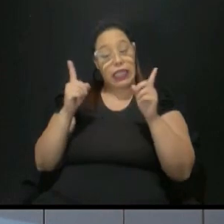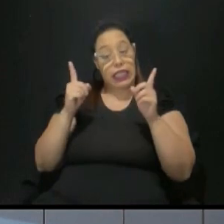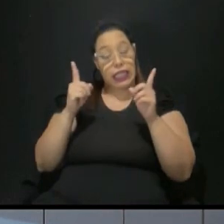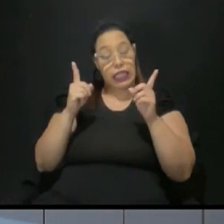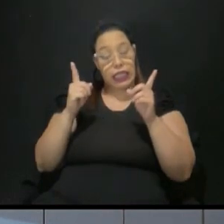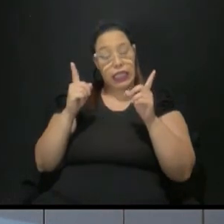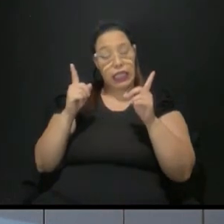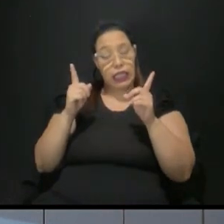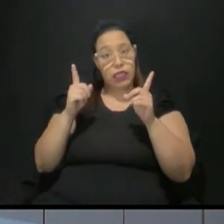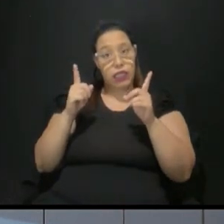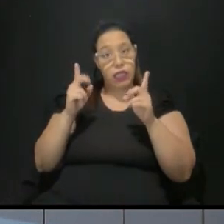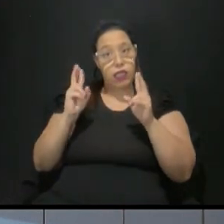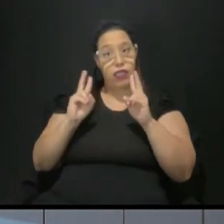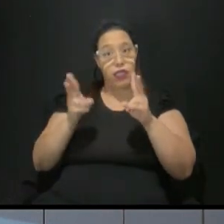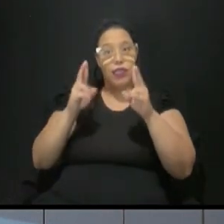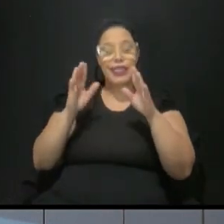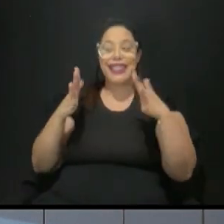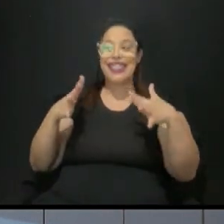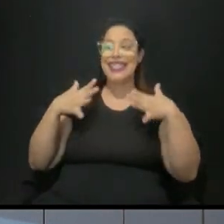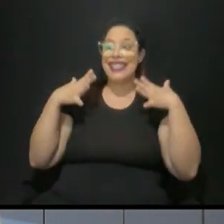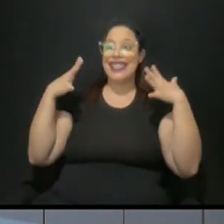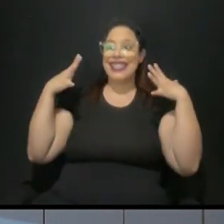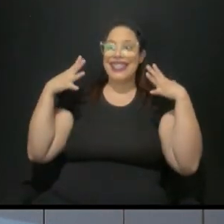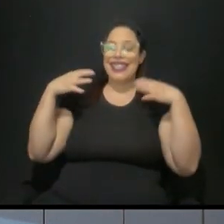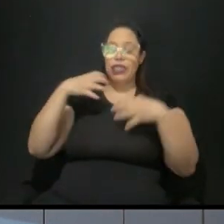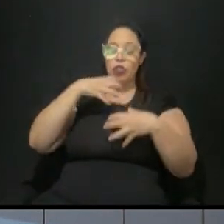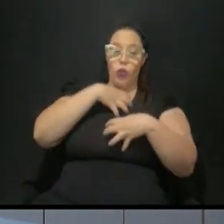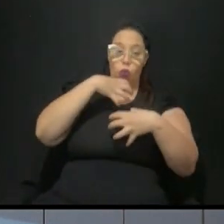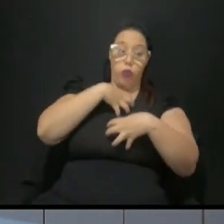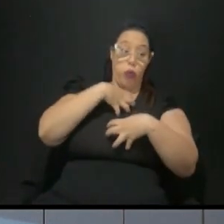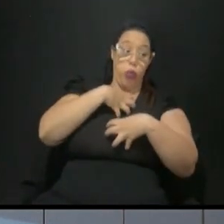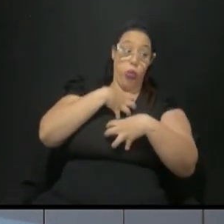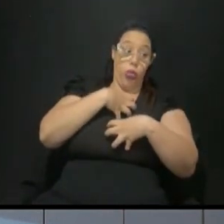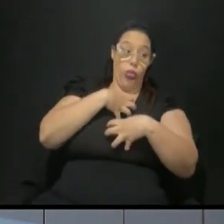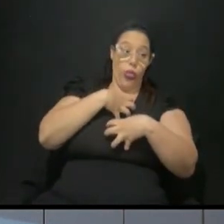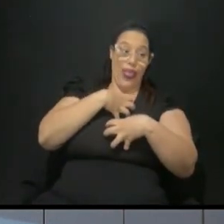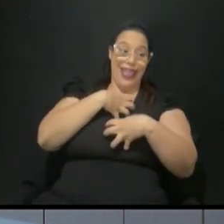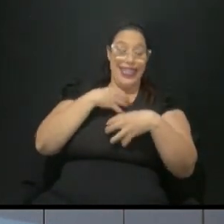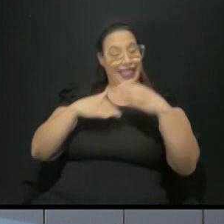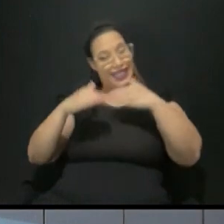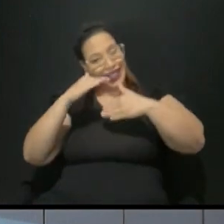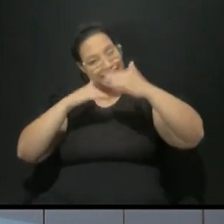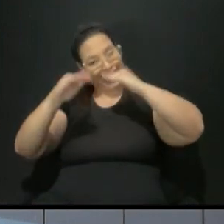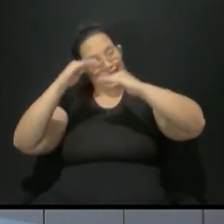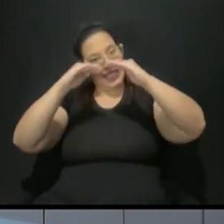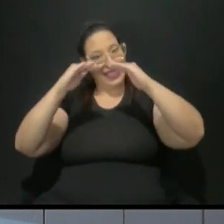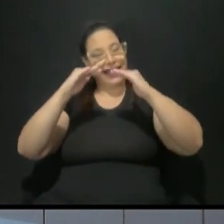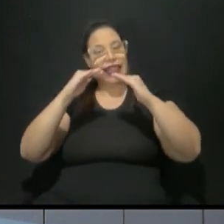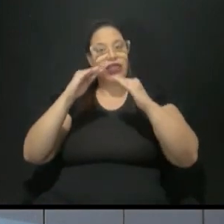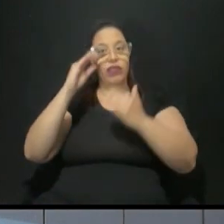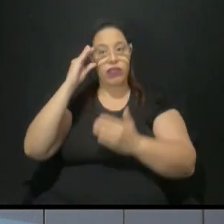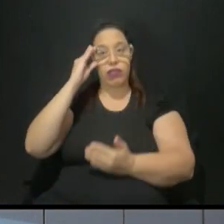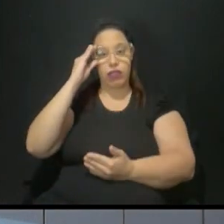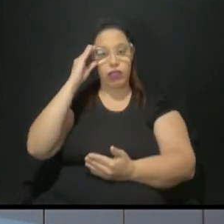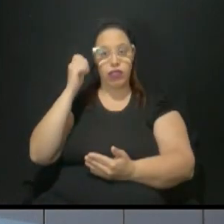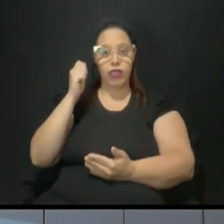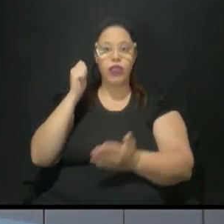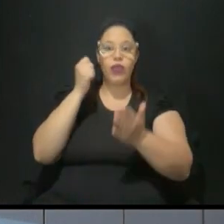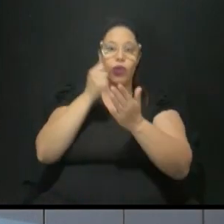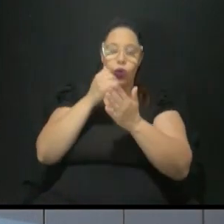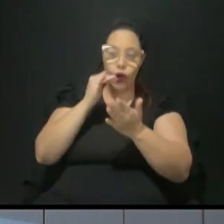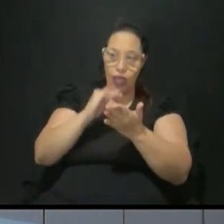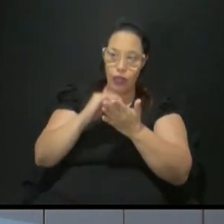sempre uma alegria enorme, tem uma ansiedade ali, por mais que ele venha construindo essa convocação, o ato da convocação em si é um momento de